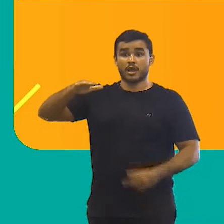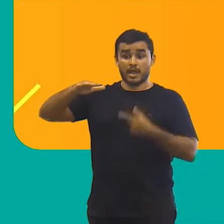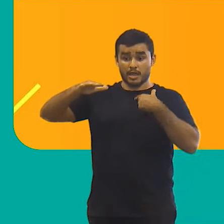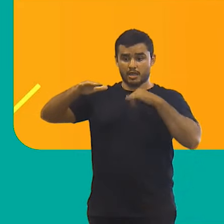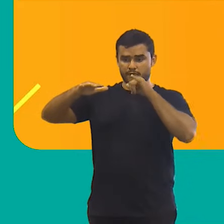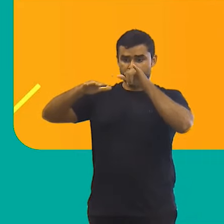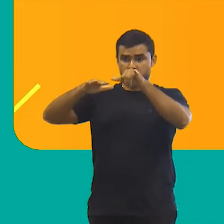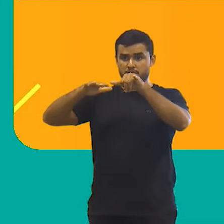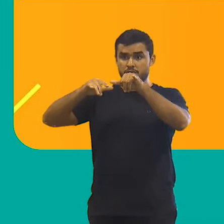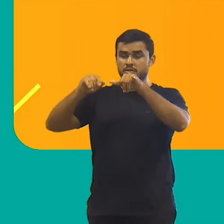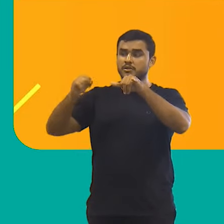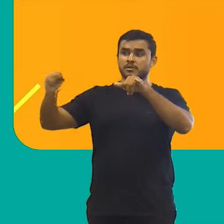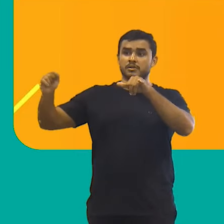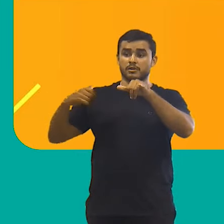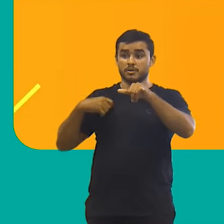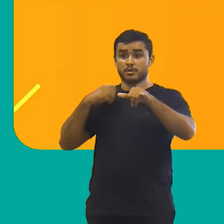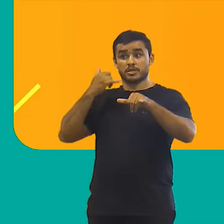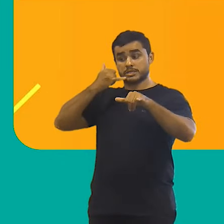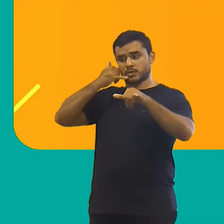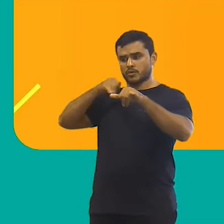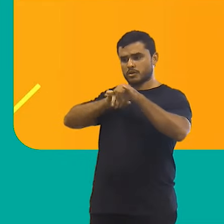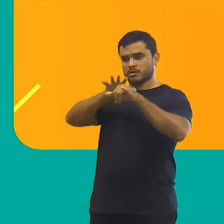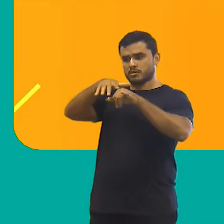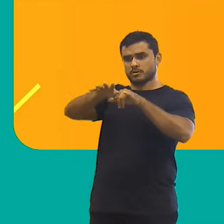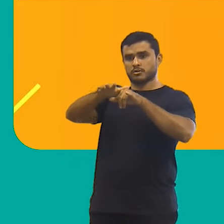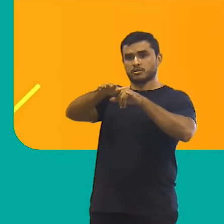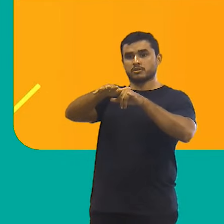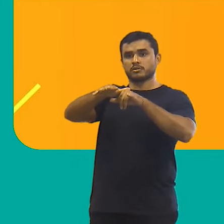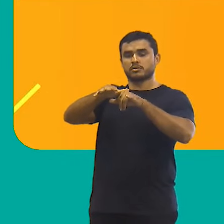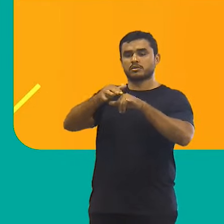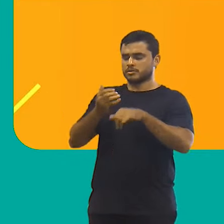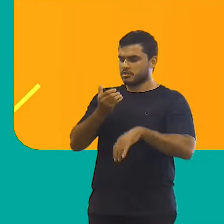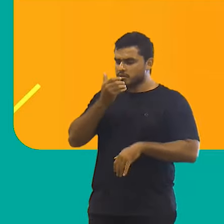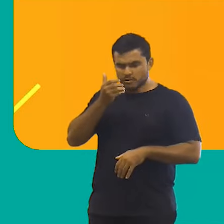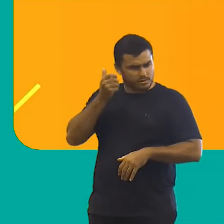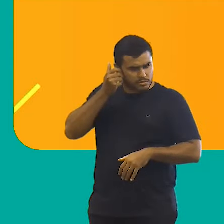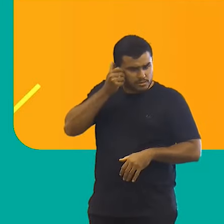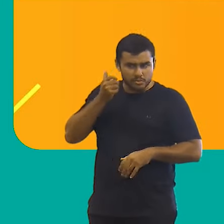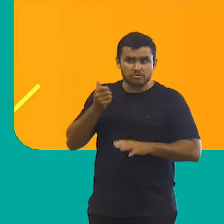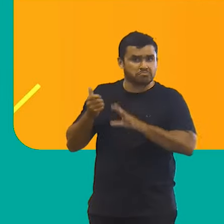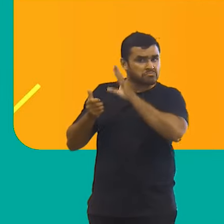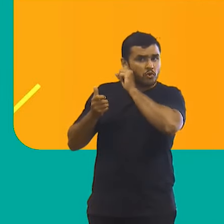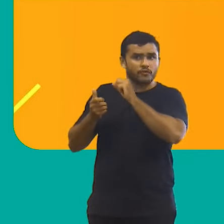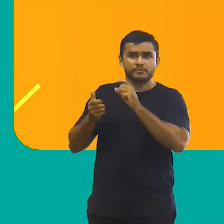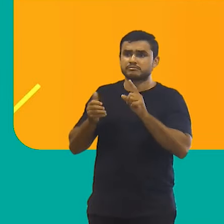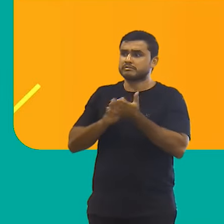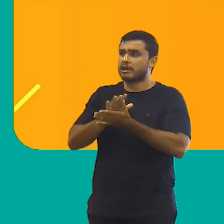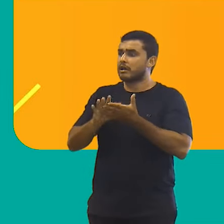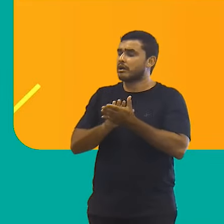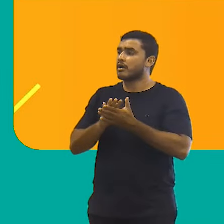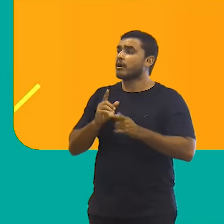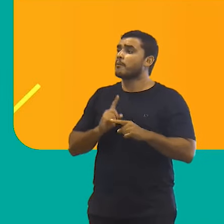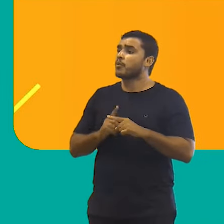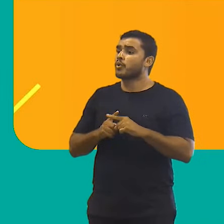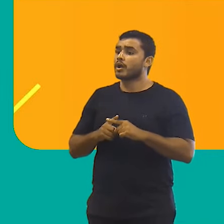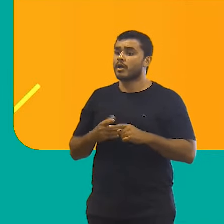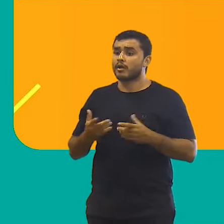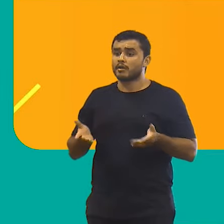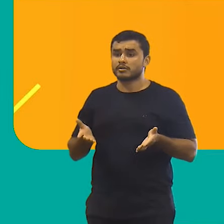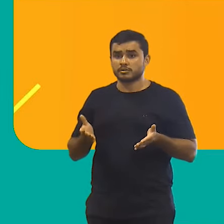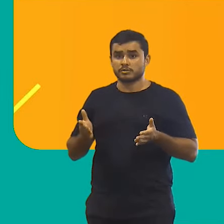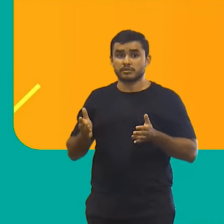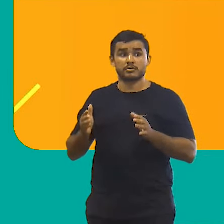Lá vem a onda do seu celular. Chegou ao rádio do avião. As duas ali vão, se as duas puderem entrar